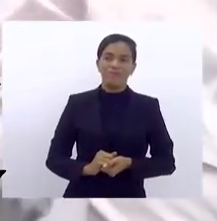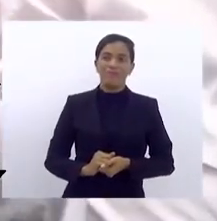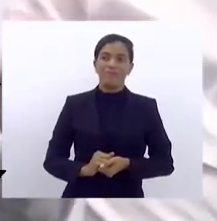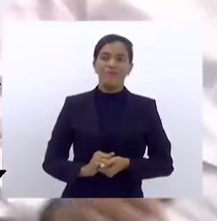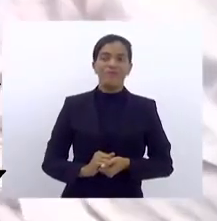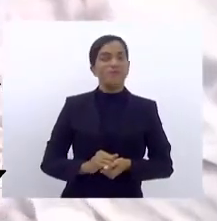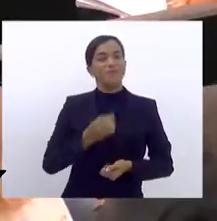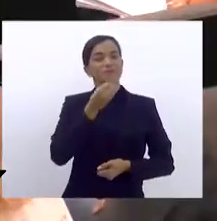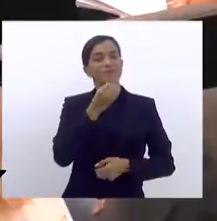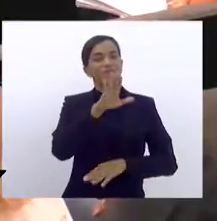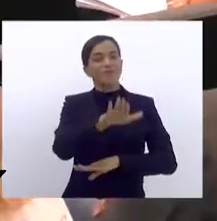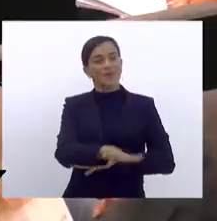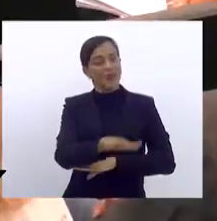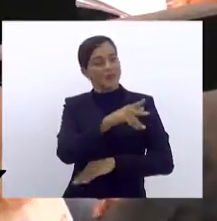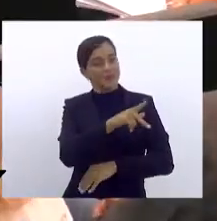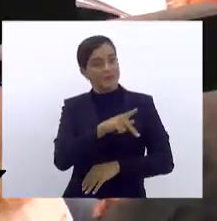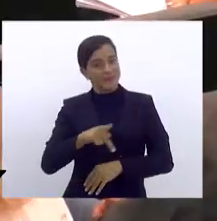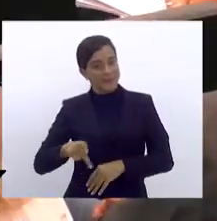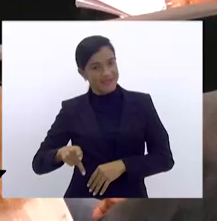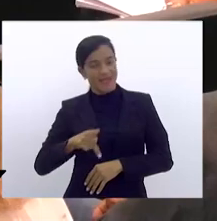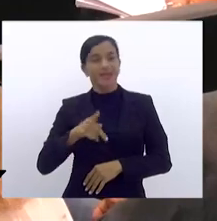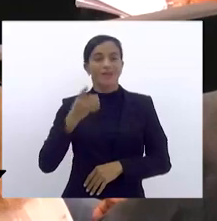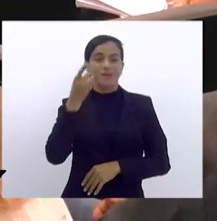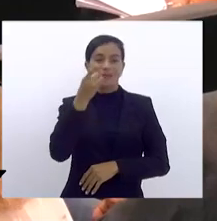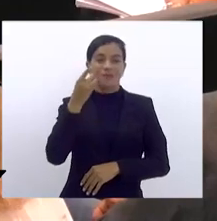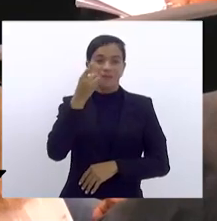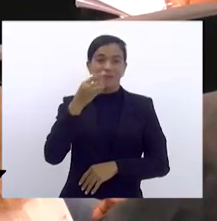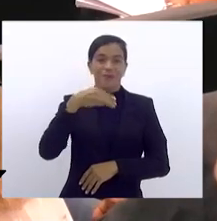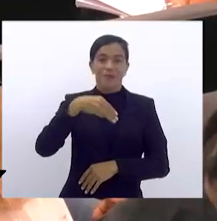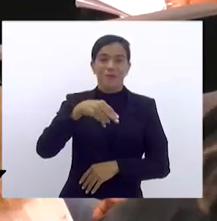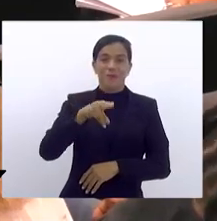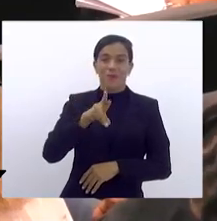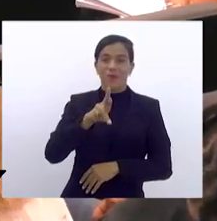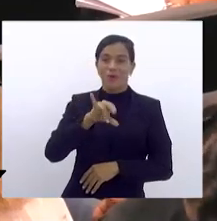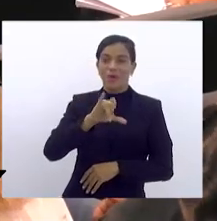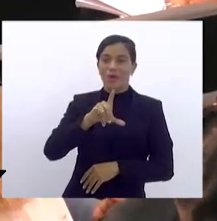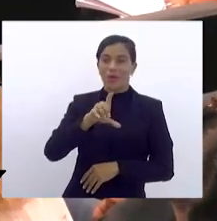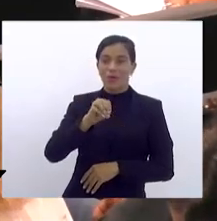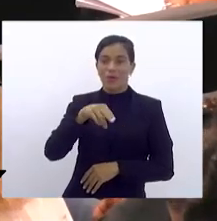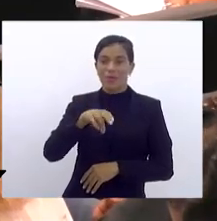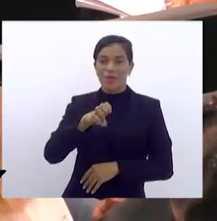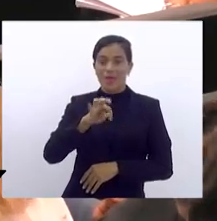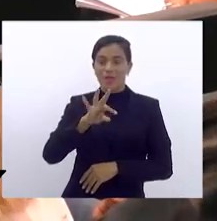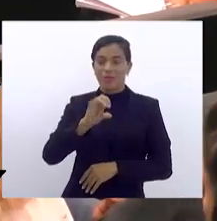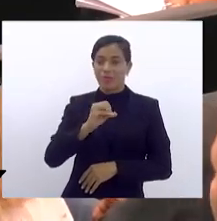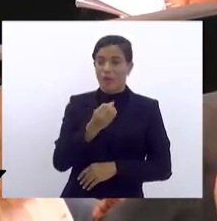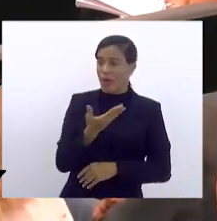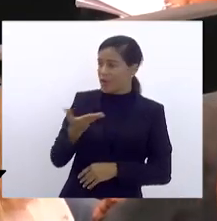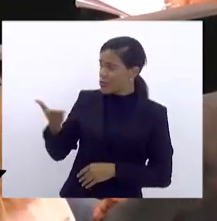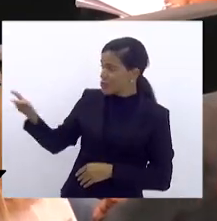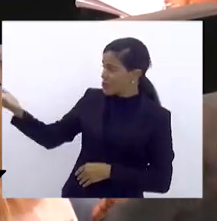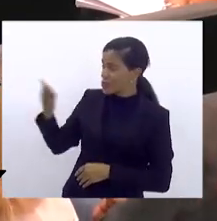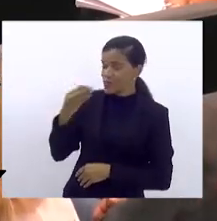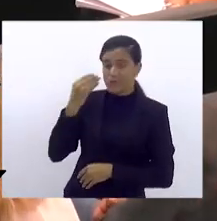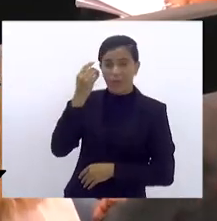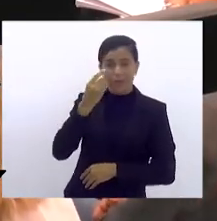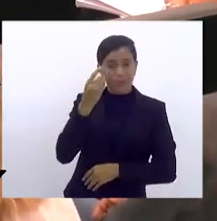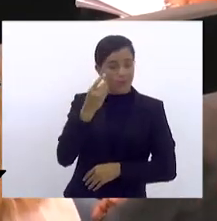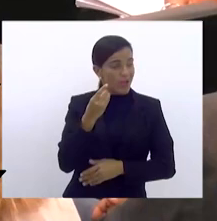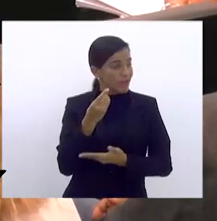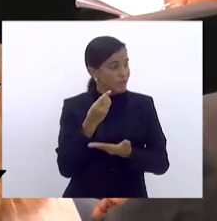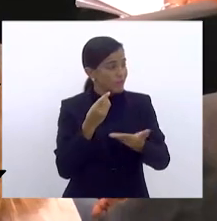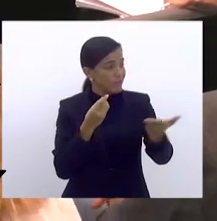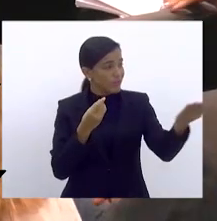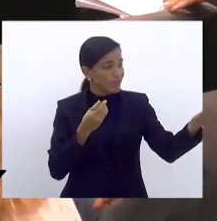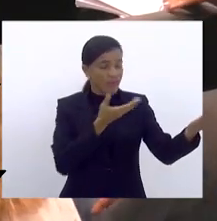boa tarde presidente deputado Munir Neto boa tarde todos os deputados e deputadas aqui presentes boa tarde a todos